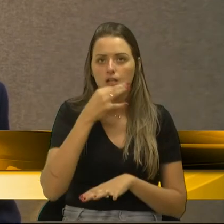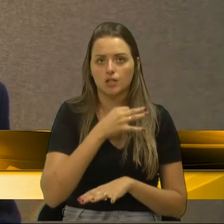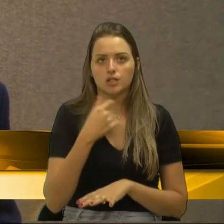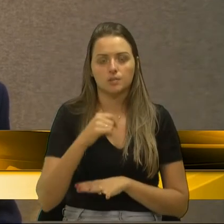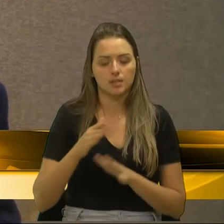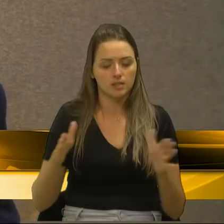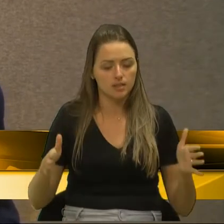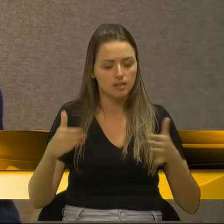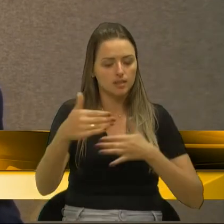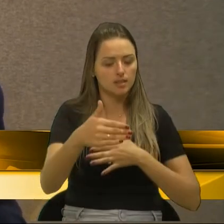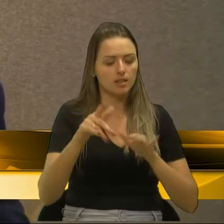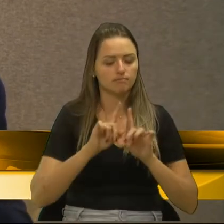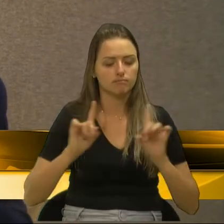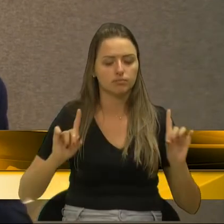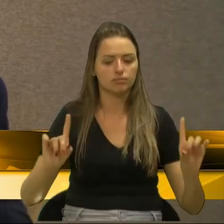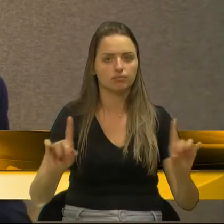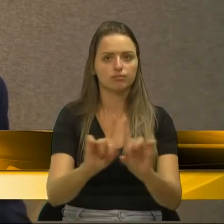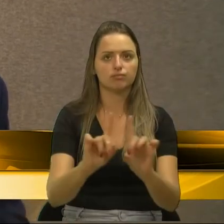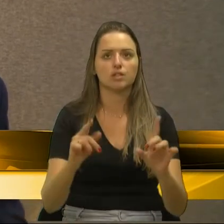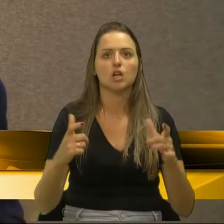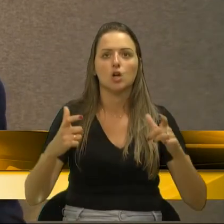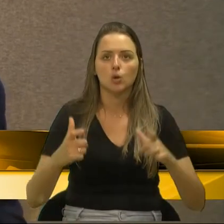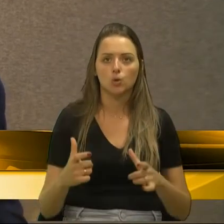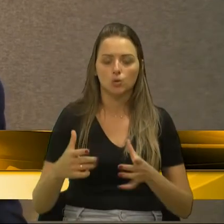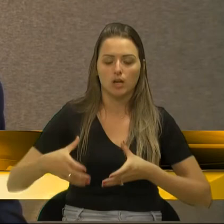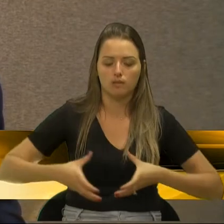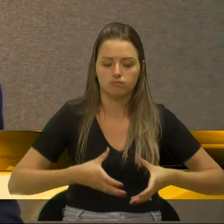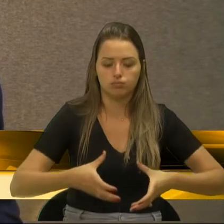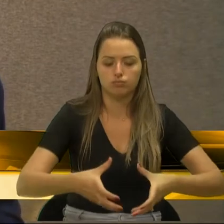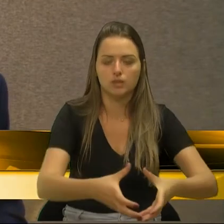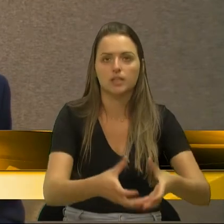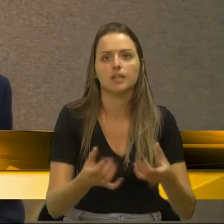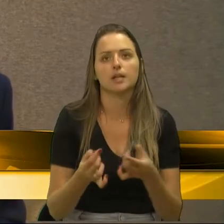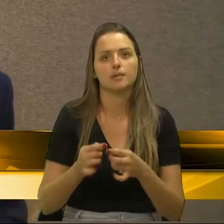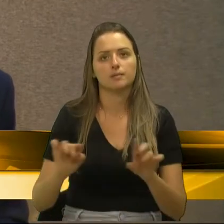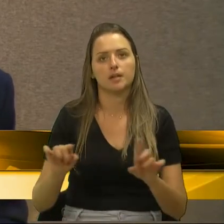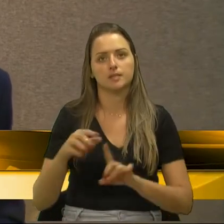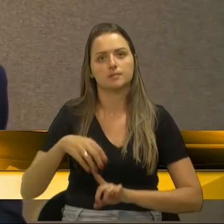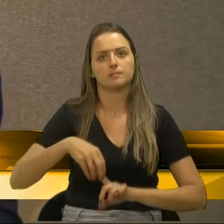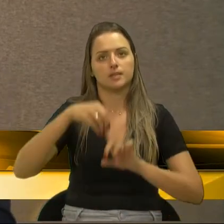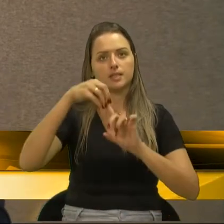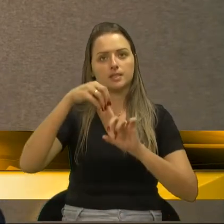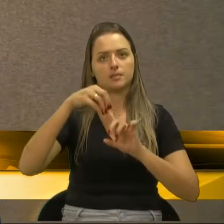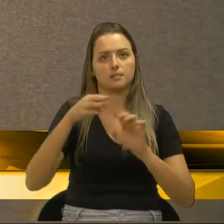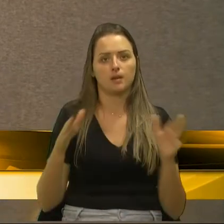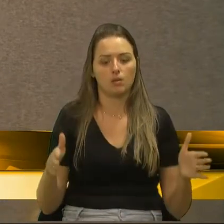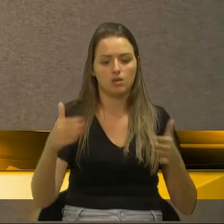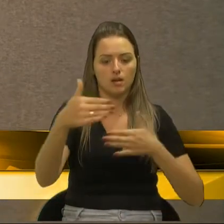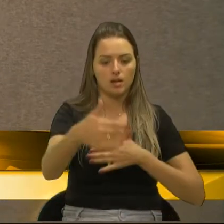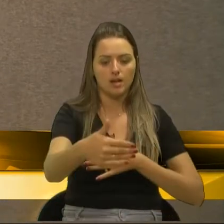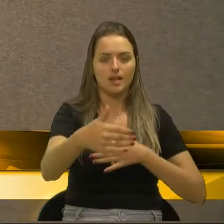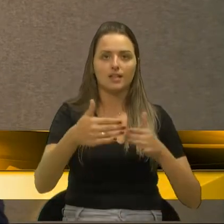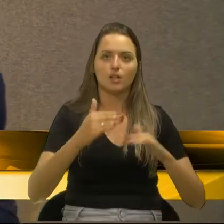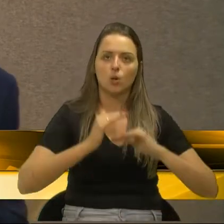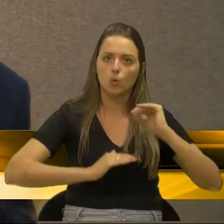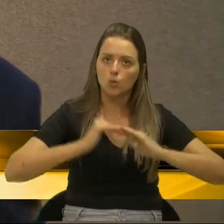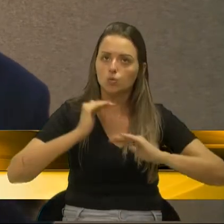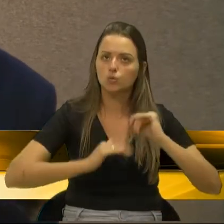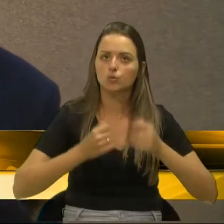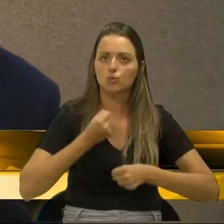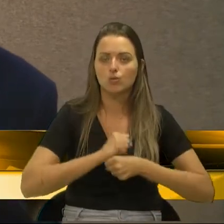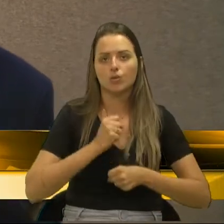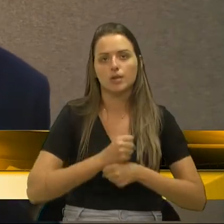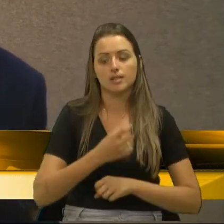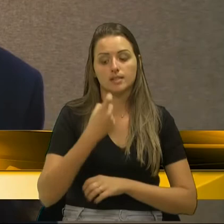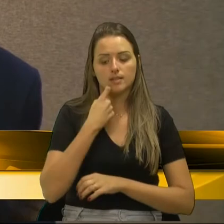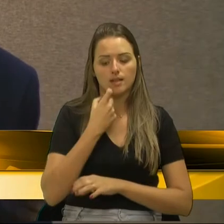tanques de contenções, galerias, mas principalmente o amortecimento da água. Nós estivemos na